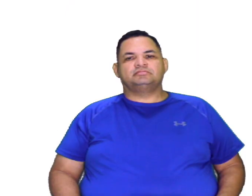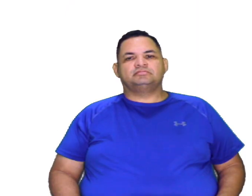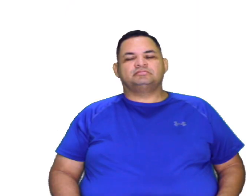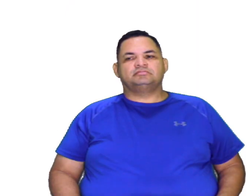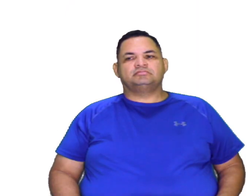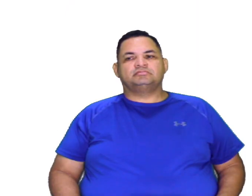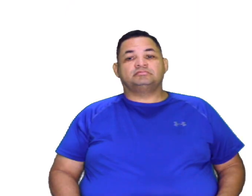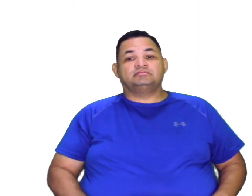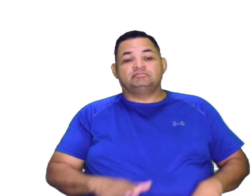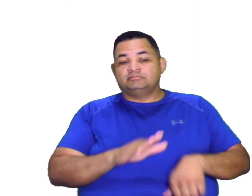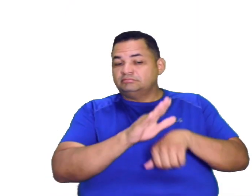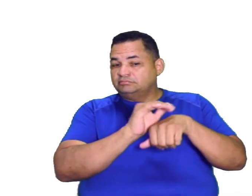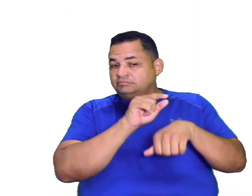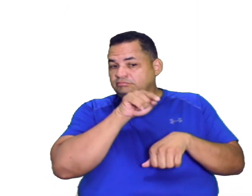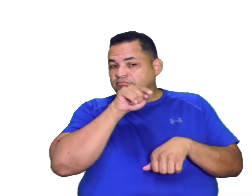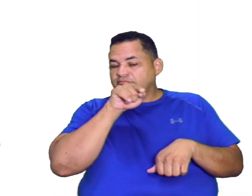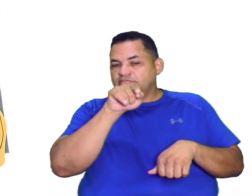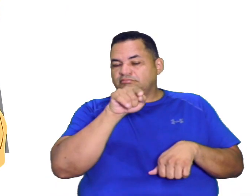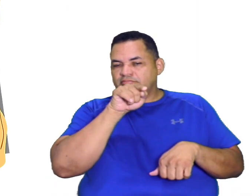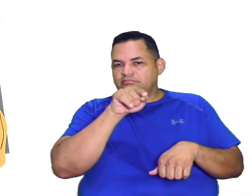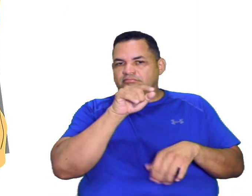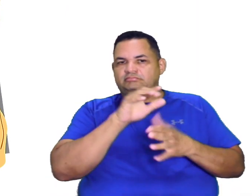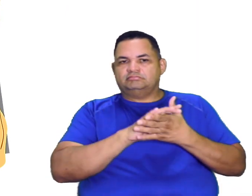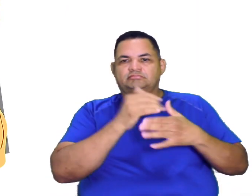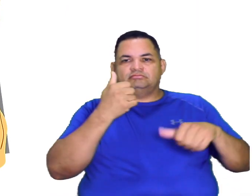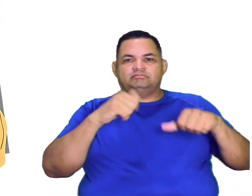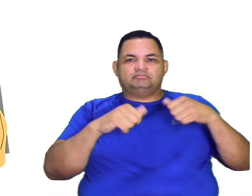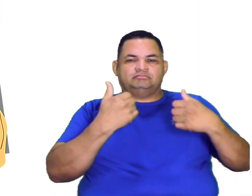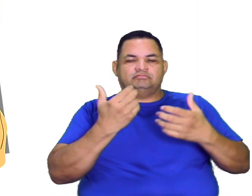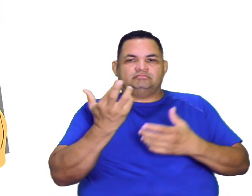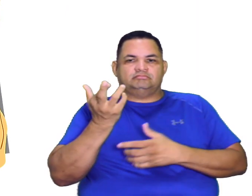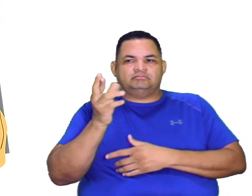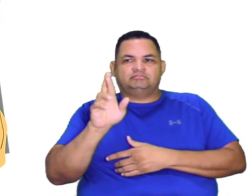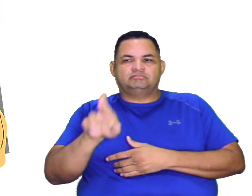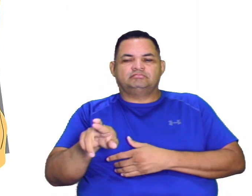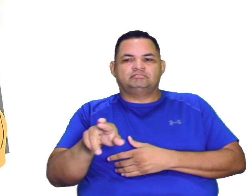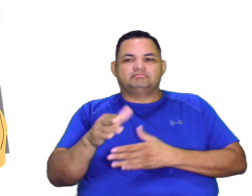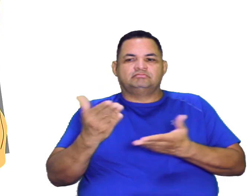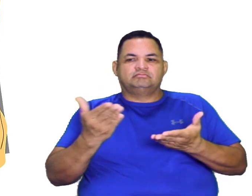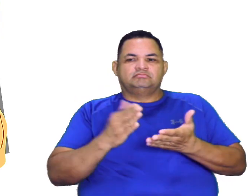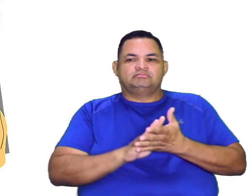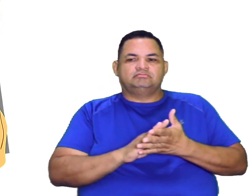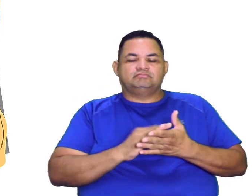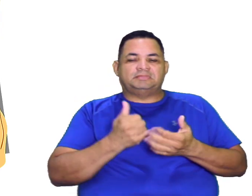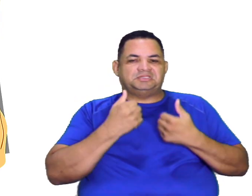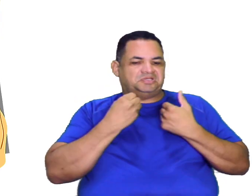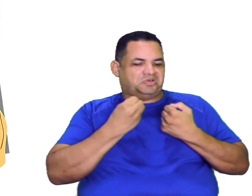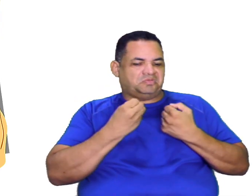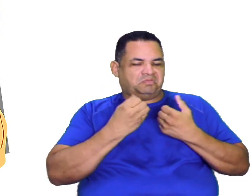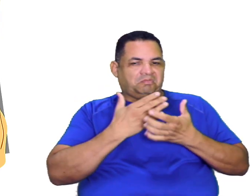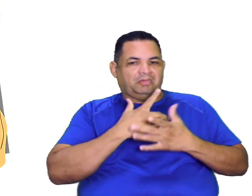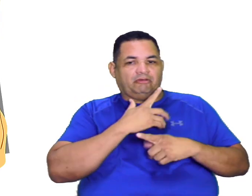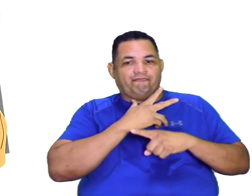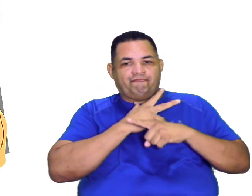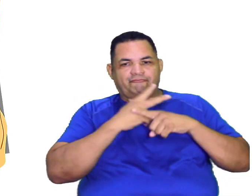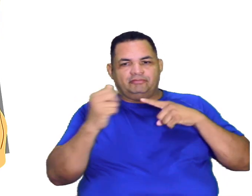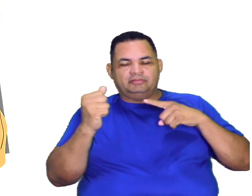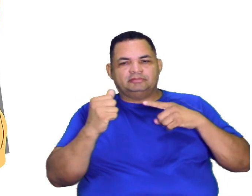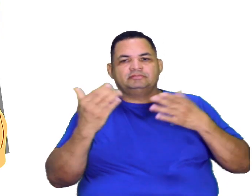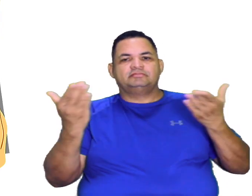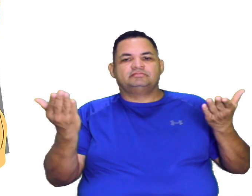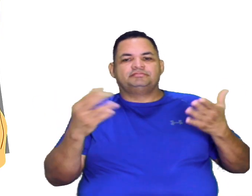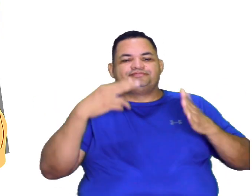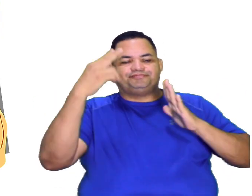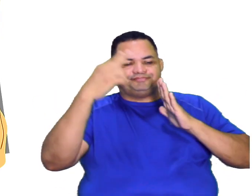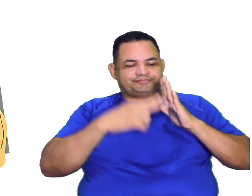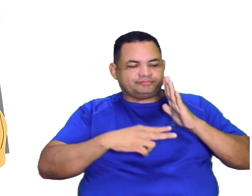E aí eu chamo você para essa avaliação dessa recuperação aí, que vai ser sucesso, tá? Aproveite esse momento,